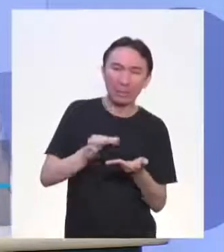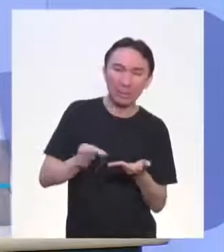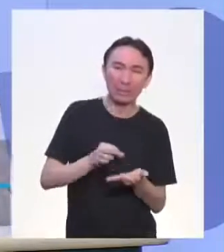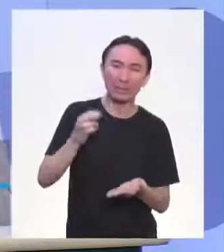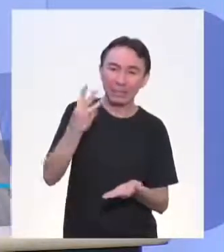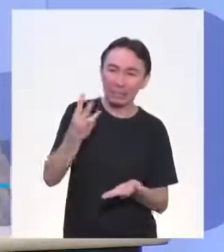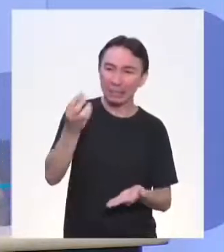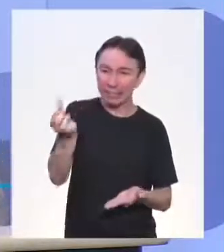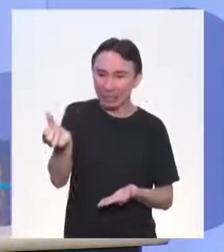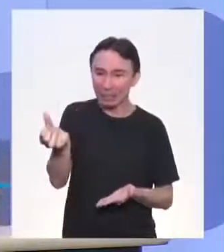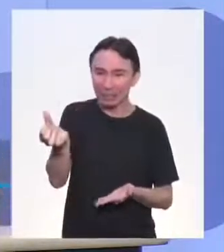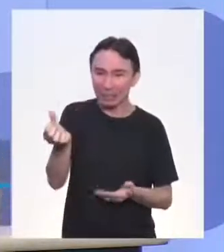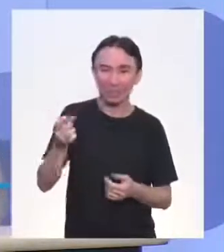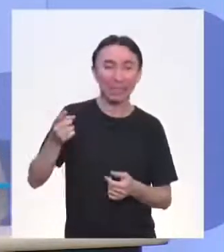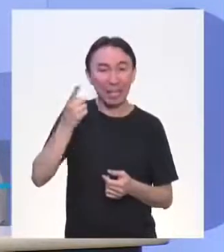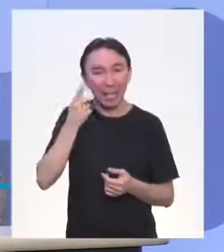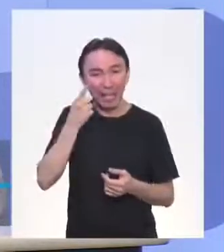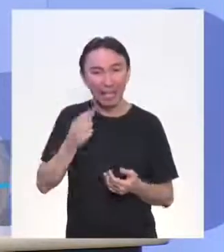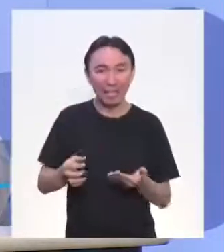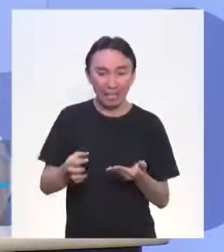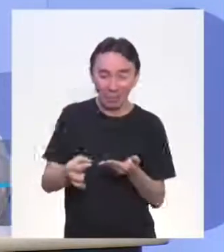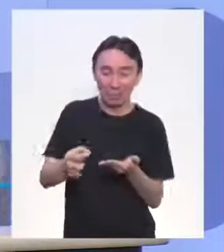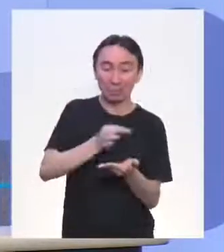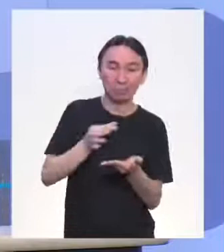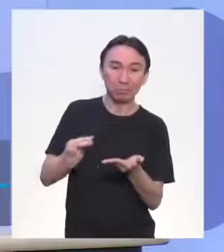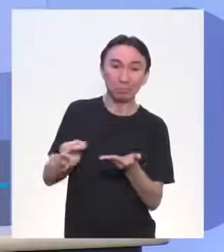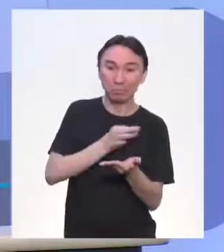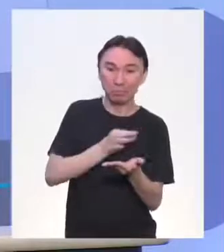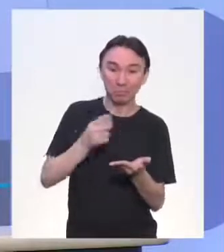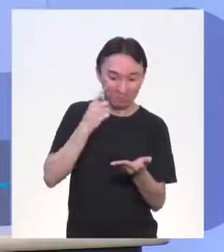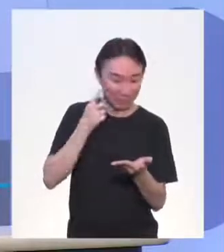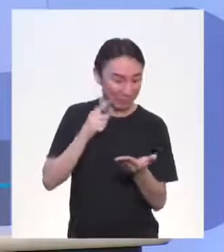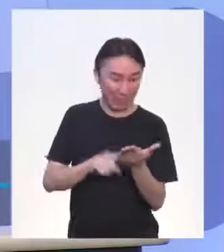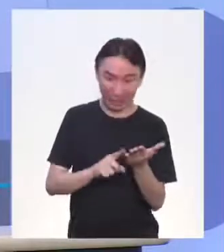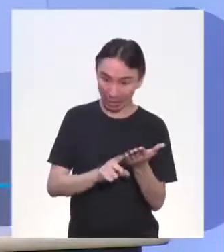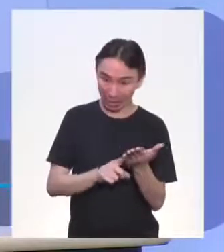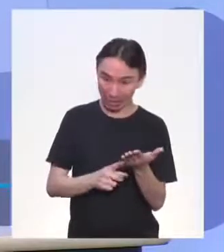gente está pegando o texto da apostila, gente. Tá? Presta atenção um pouquinho.